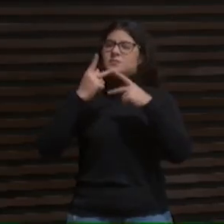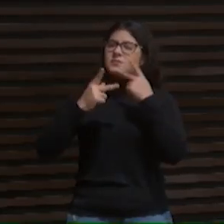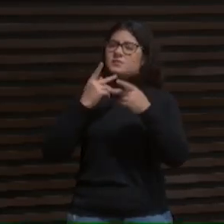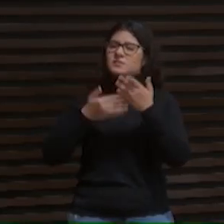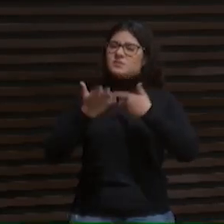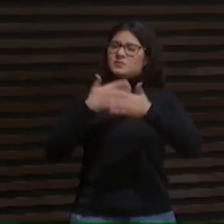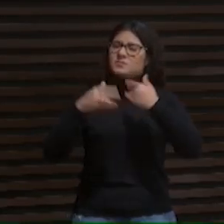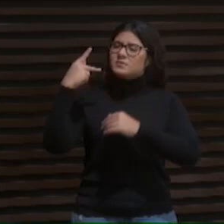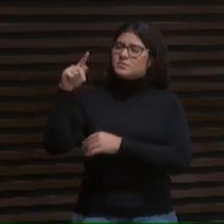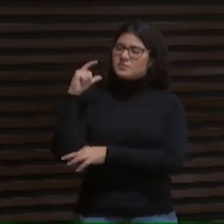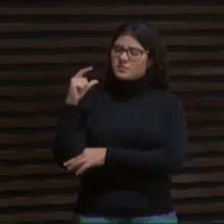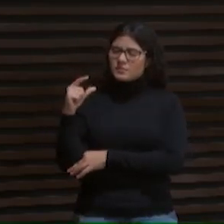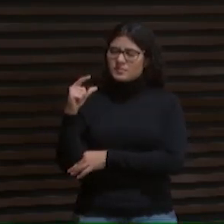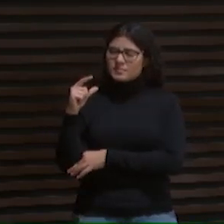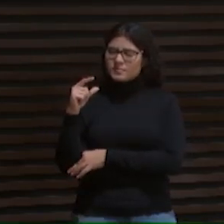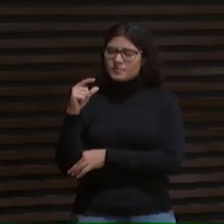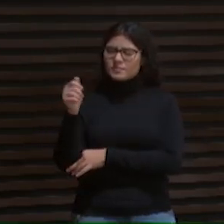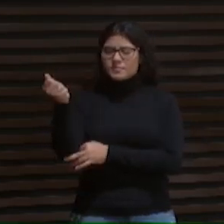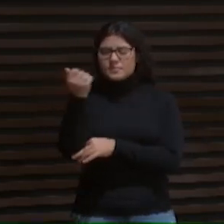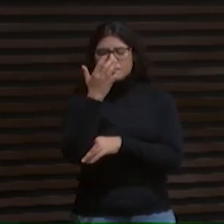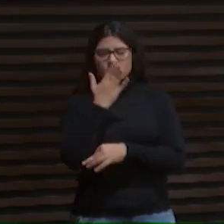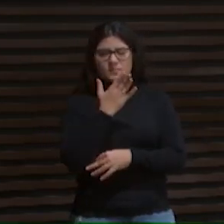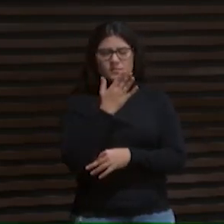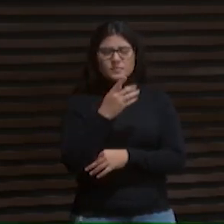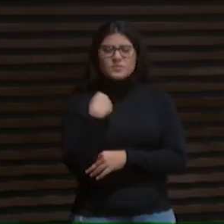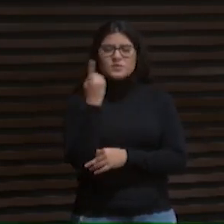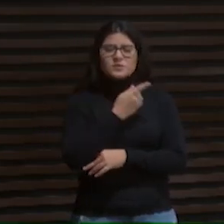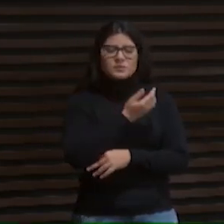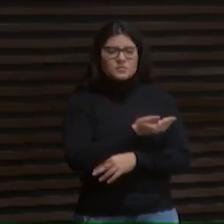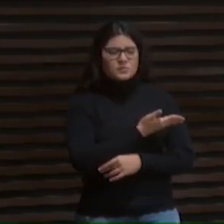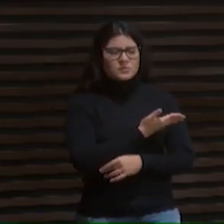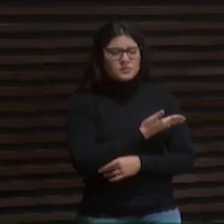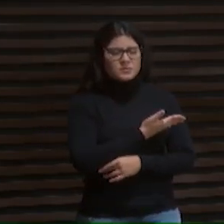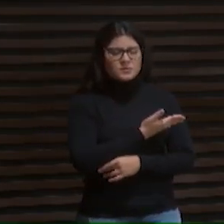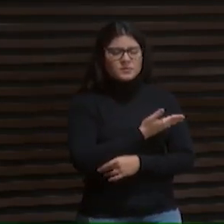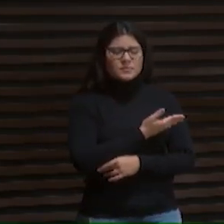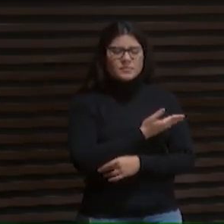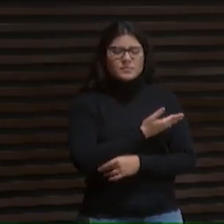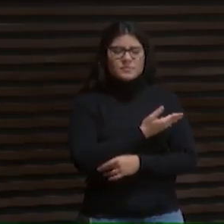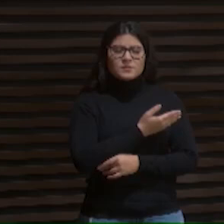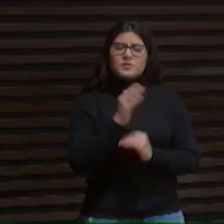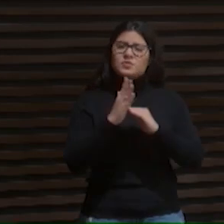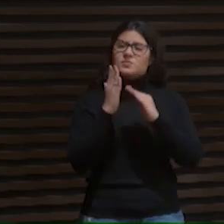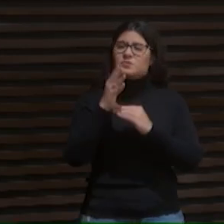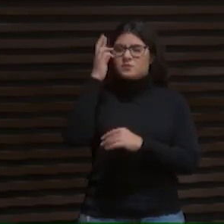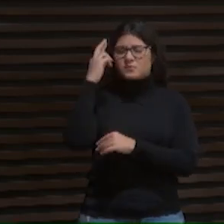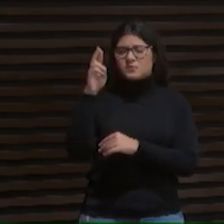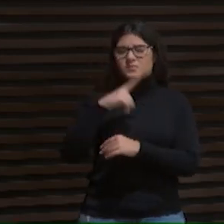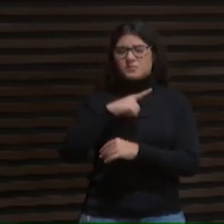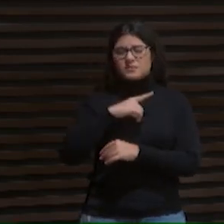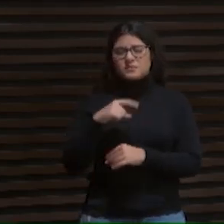meio da Tua palavra, revelando, Senhor, aos nossos corações tudo o que o Senhor tem para nós, ó